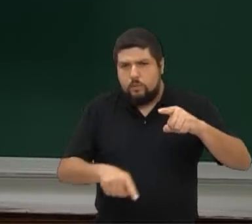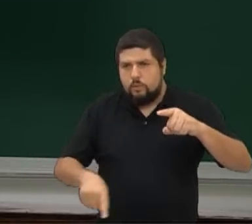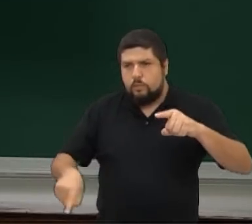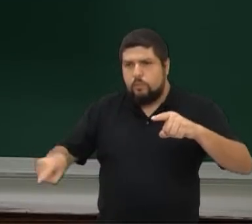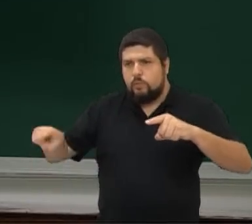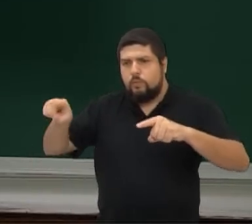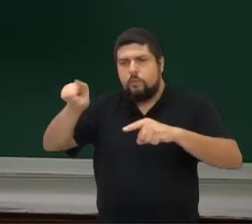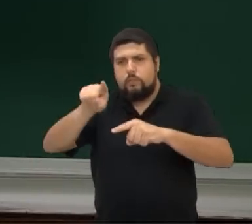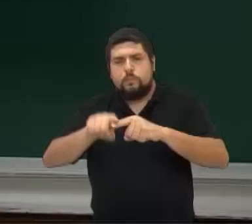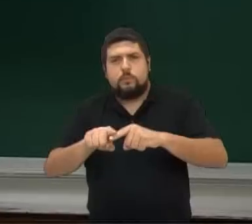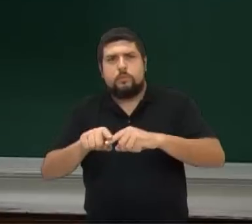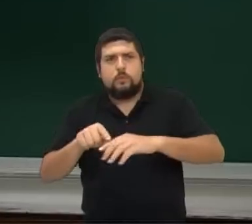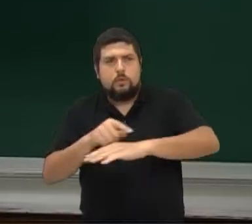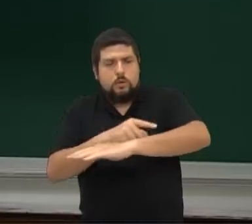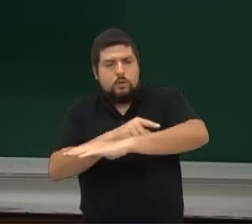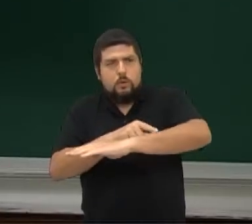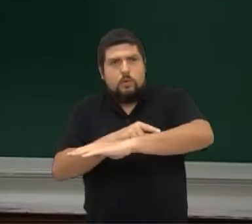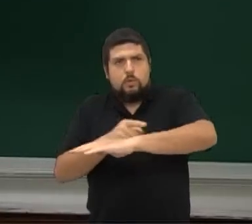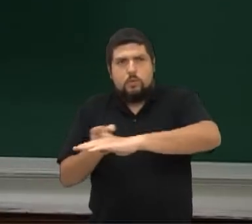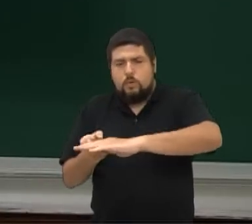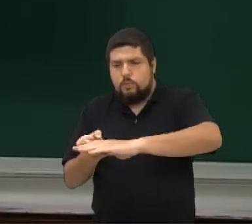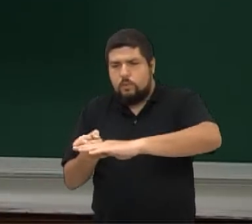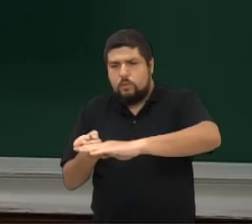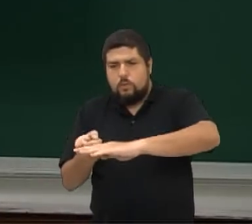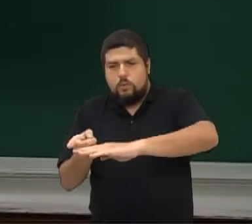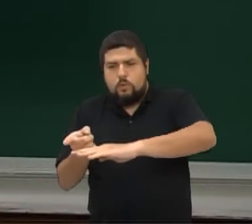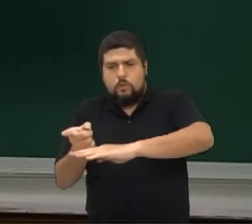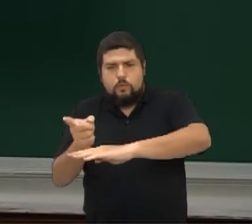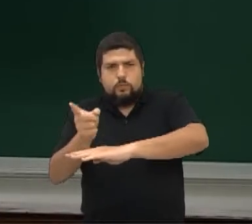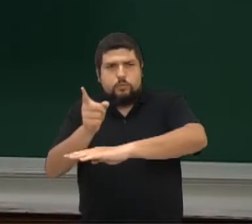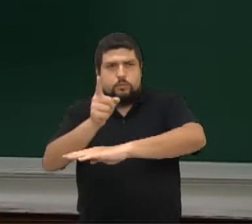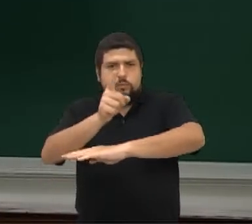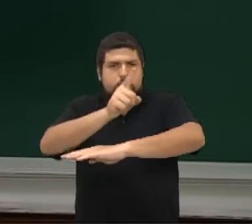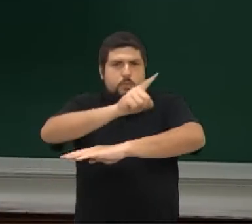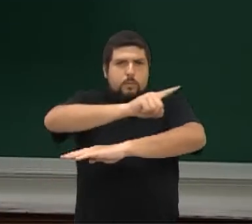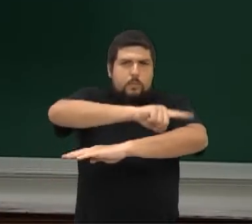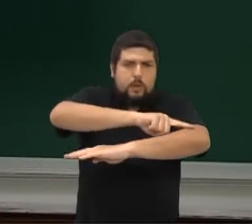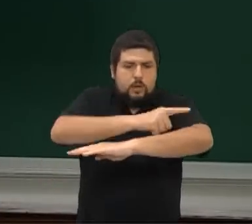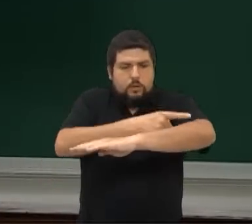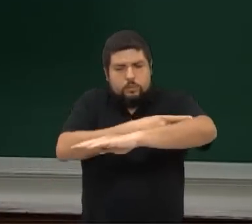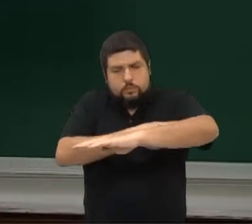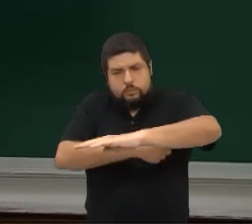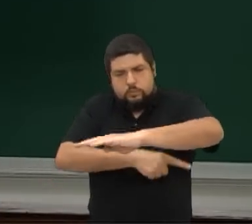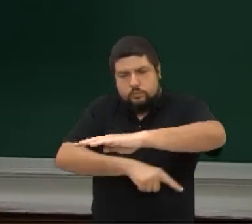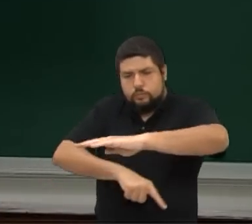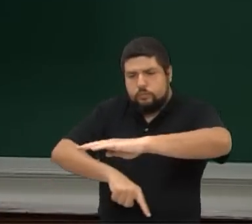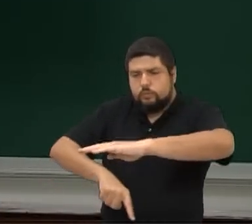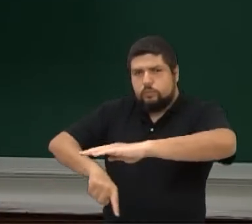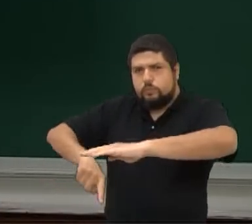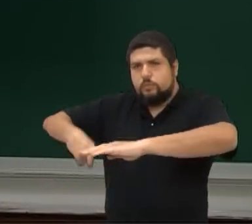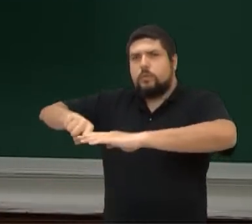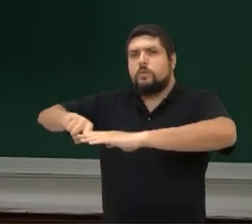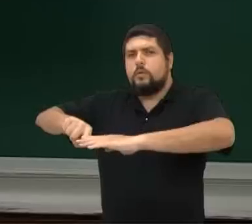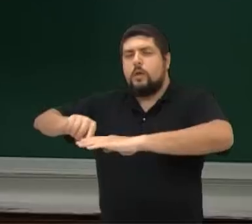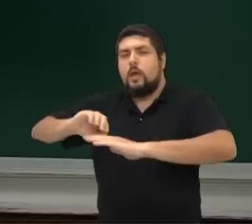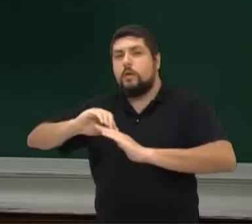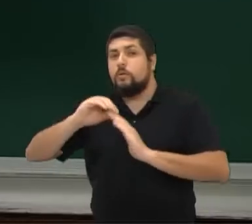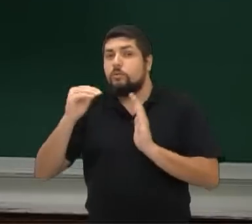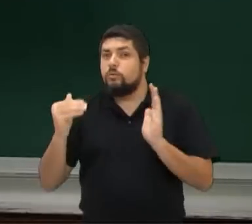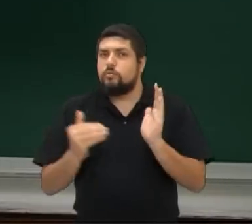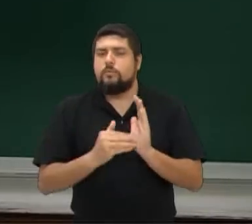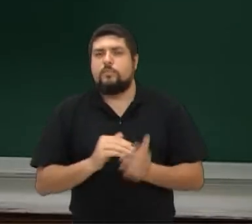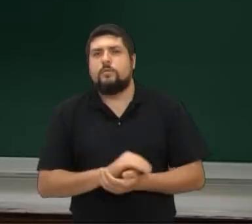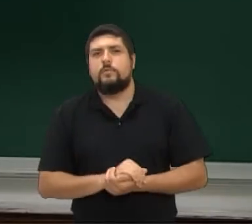vai dar uma volta inteira, né? Ele vai dar a volta ao redor da circunferência e vai